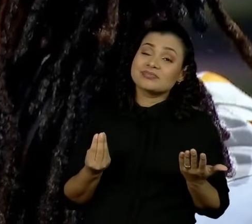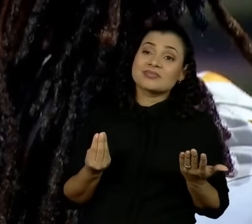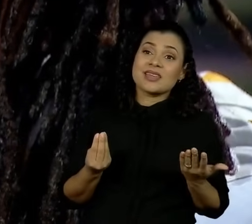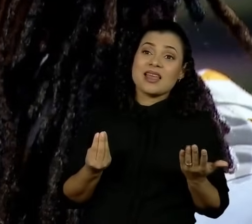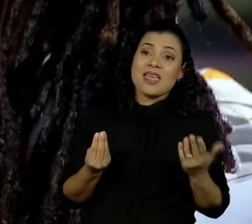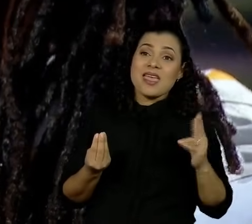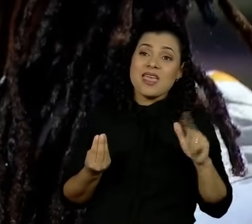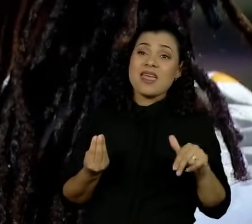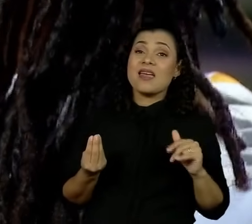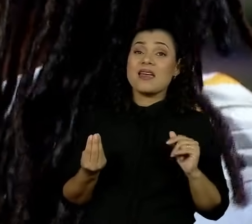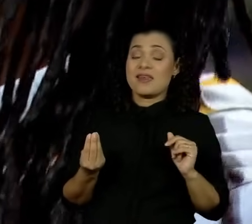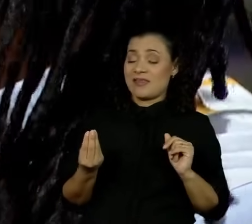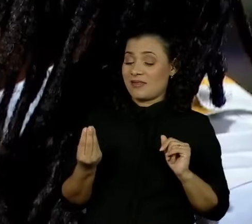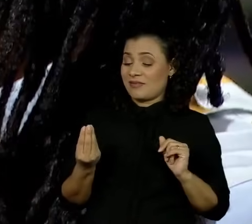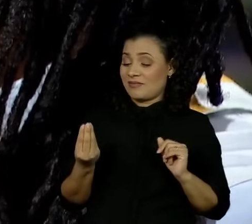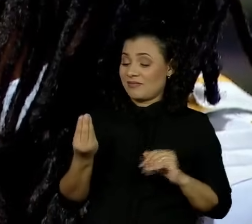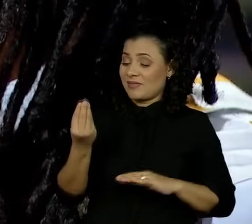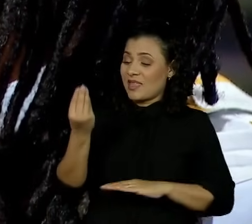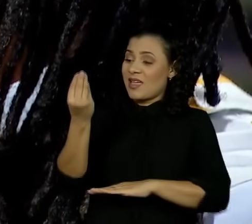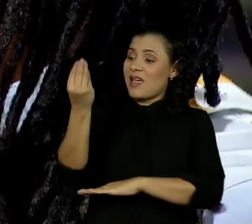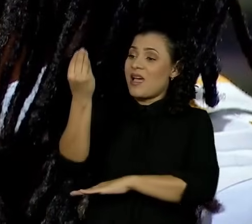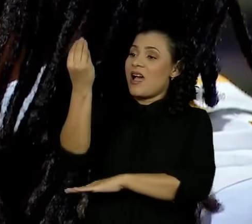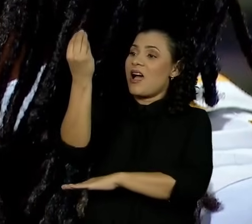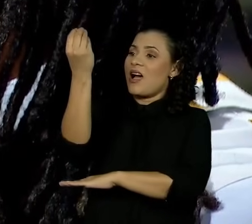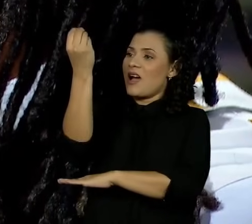entre momentos de resistência,